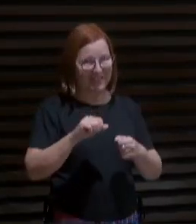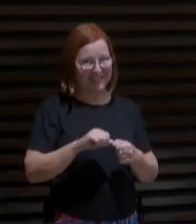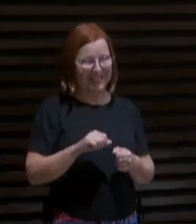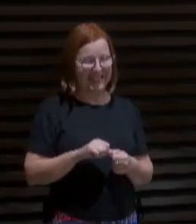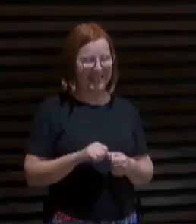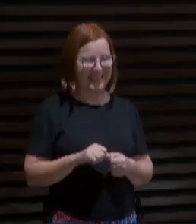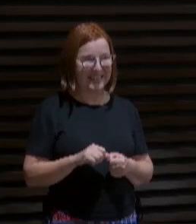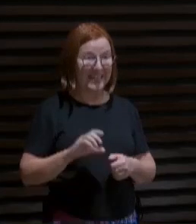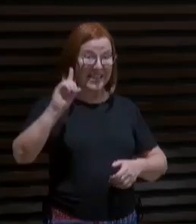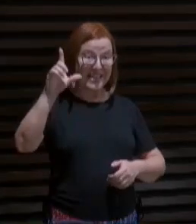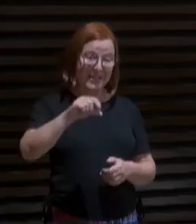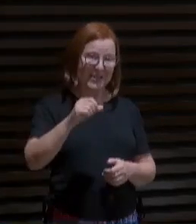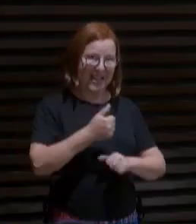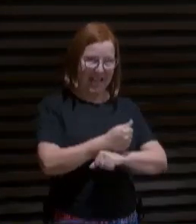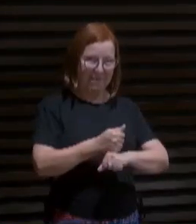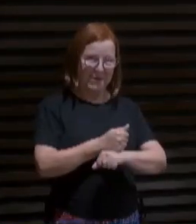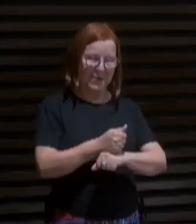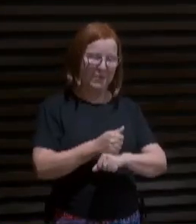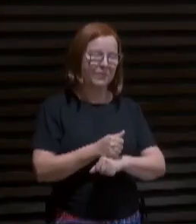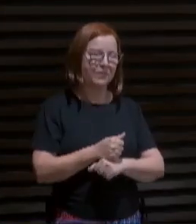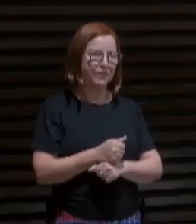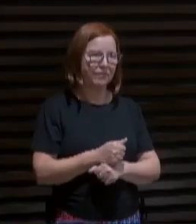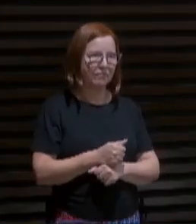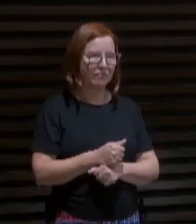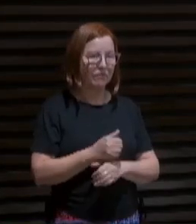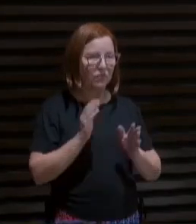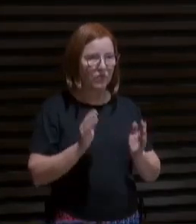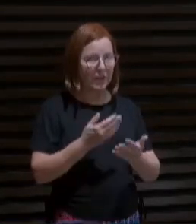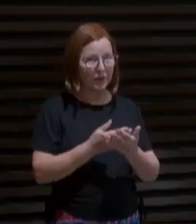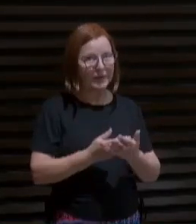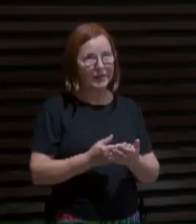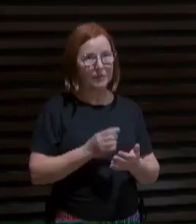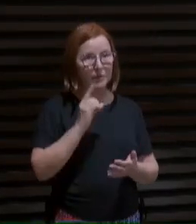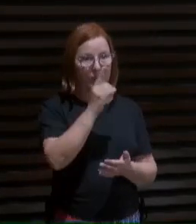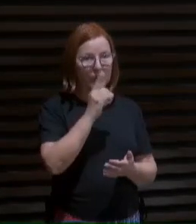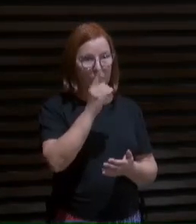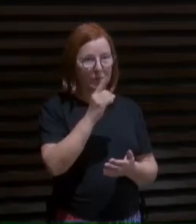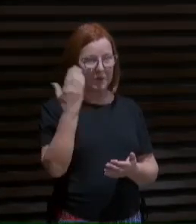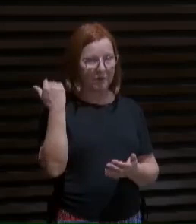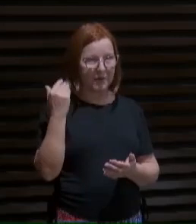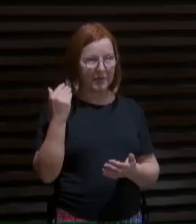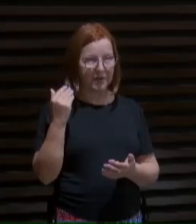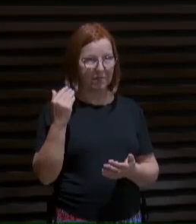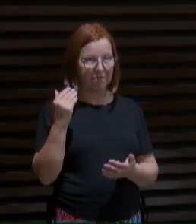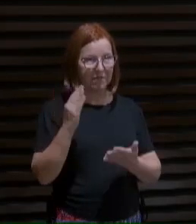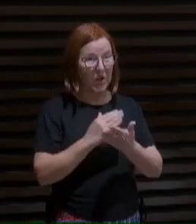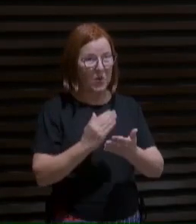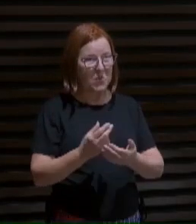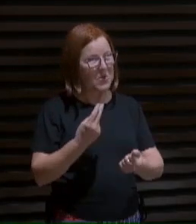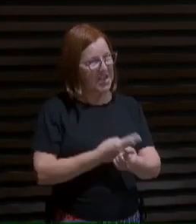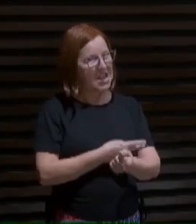Ele escolhe Abraão, e nós vimos aqui domingo passado alguns erros e equívocos de Abraão.